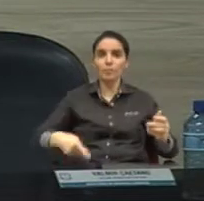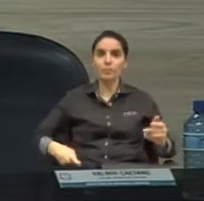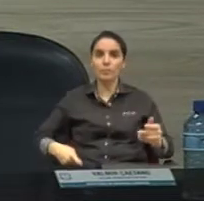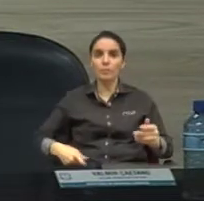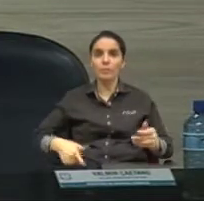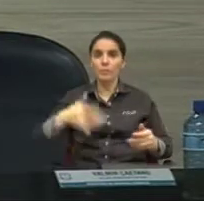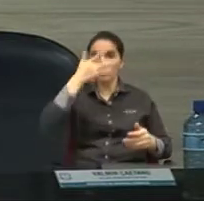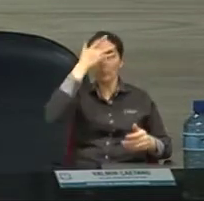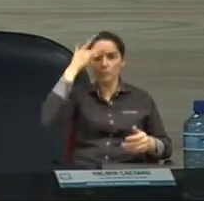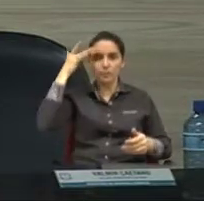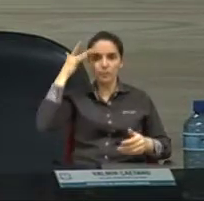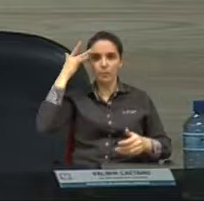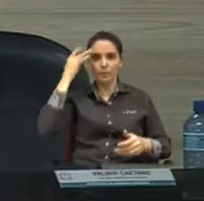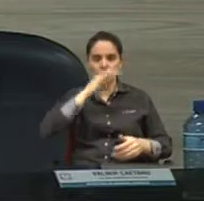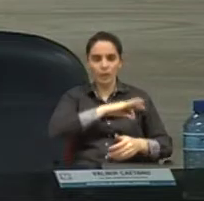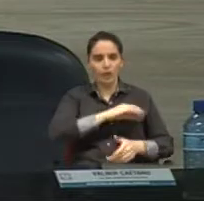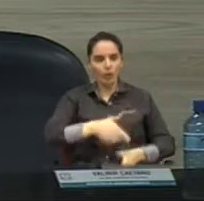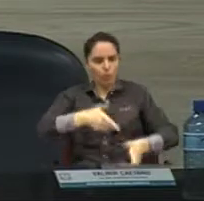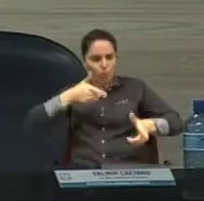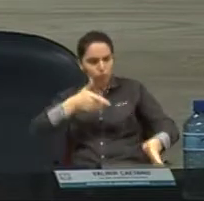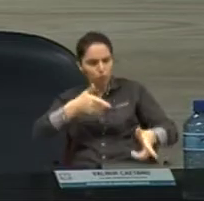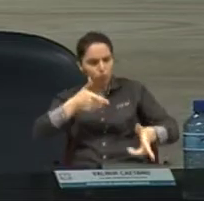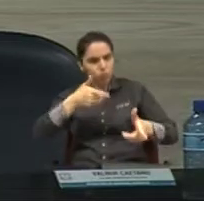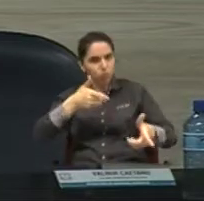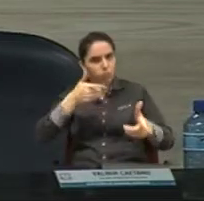Recebeu medalha de honra, foi promovido lá.